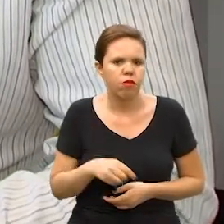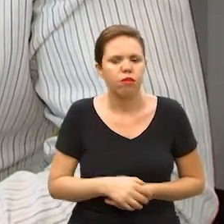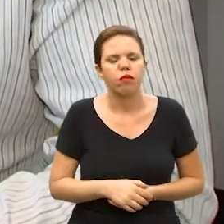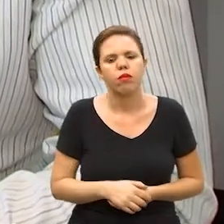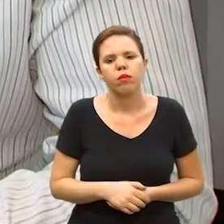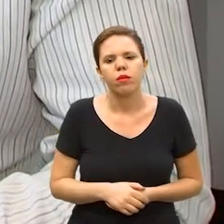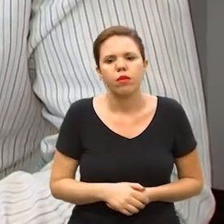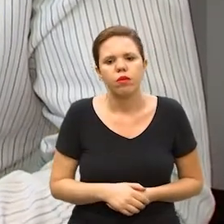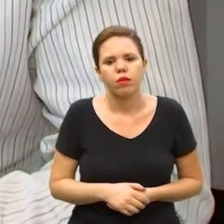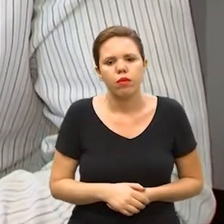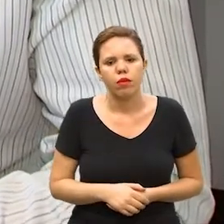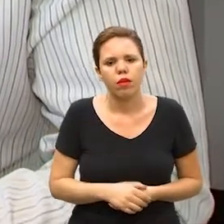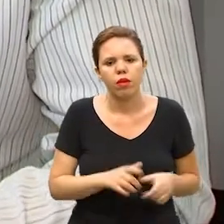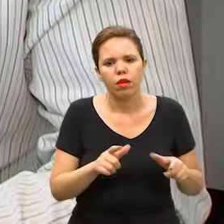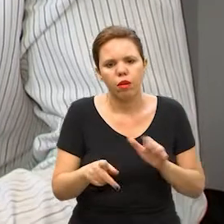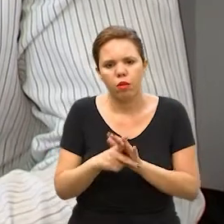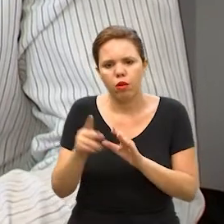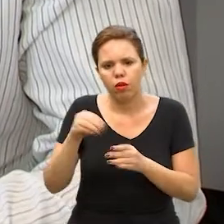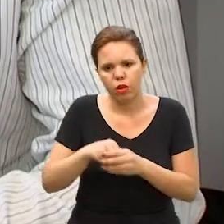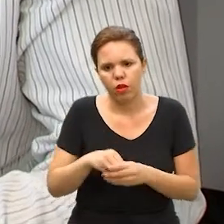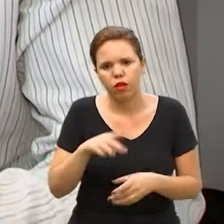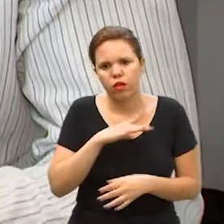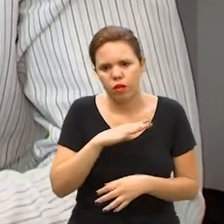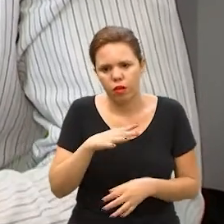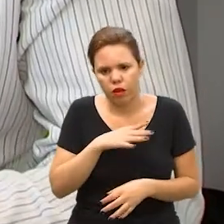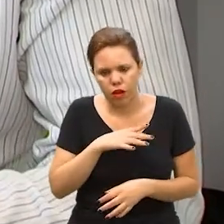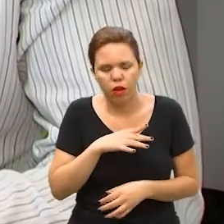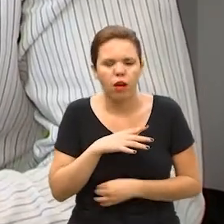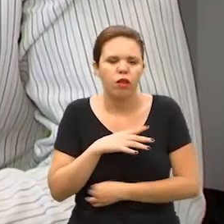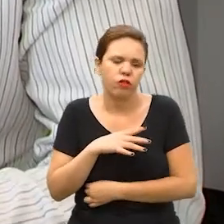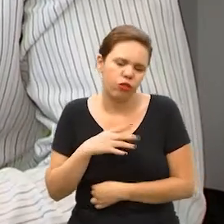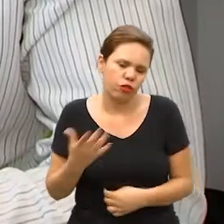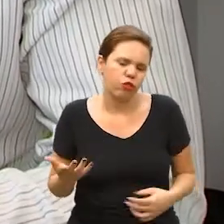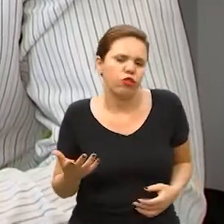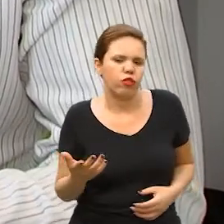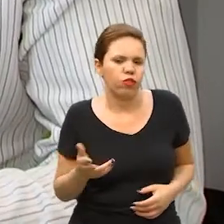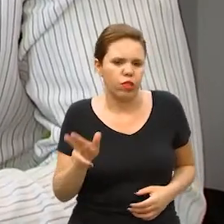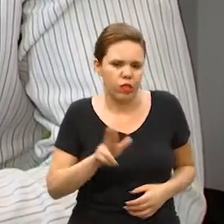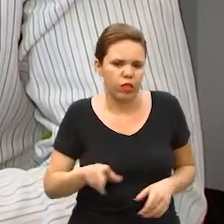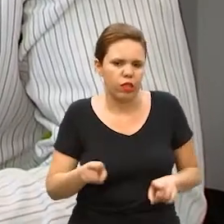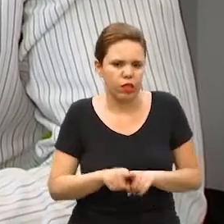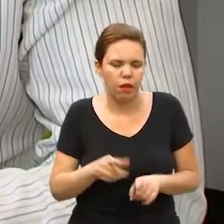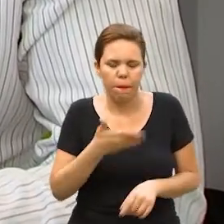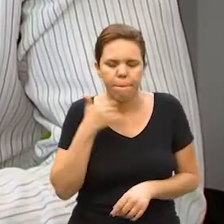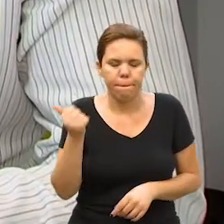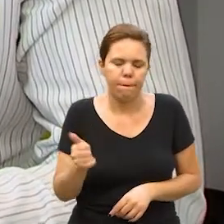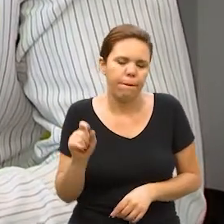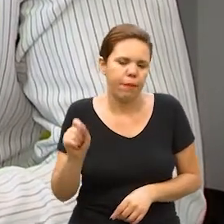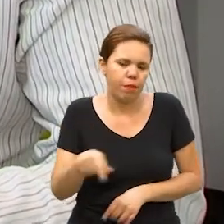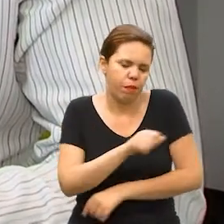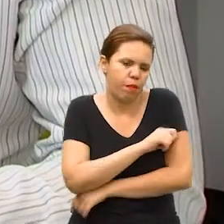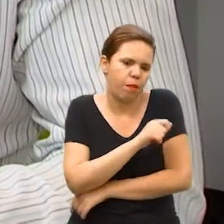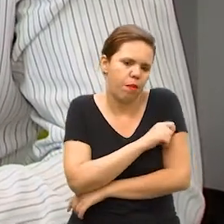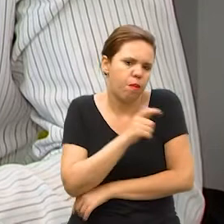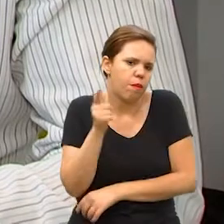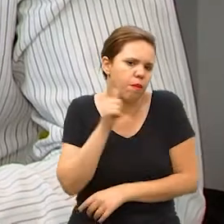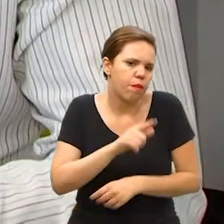de se estabelecer dentro da cidade universitária e que foi muito melhor, porque o aluno